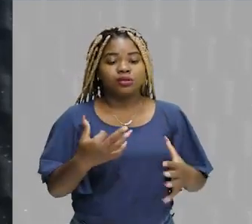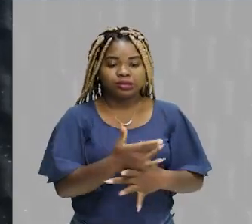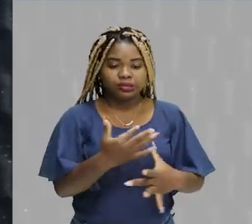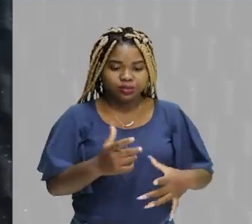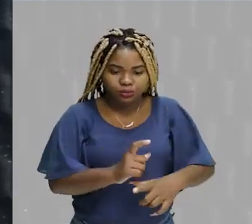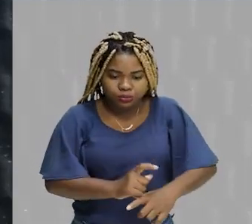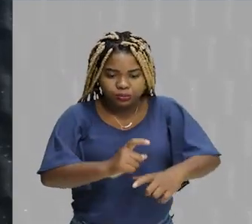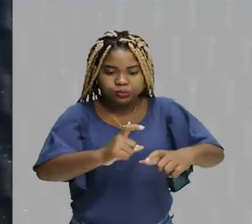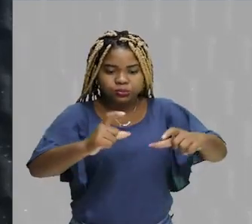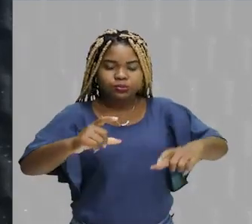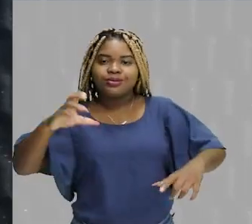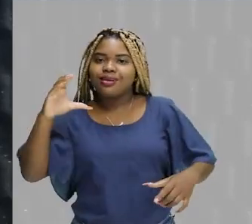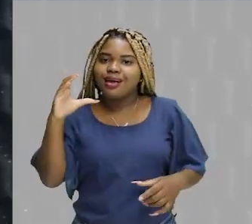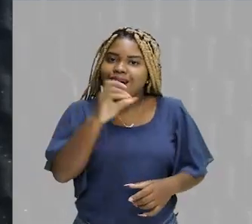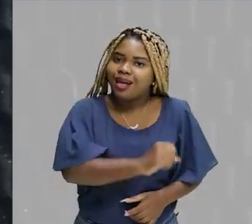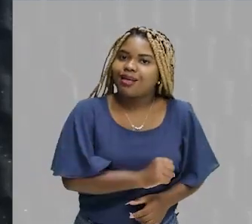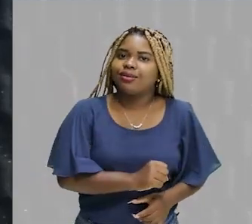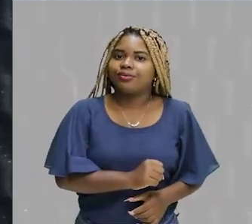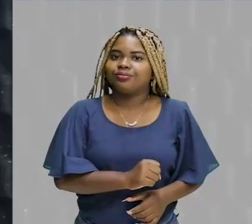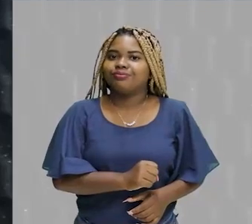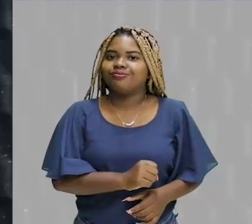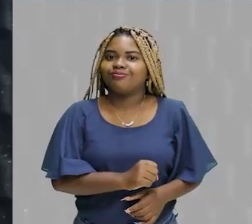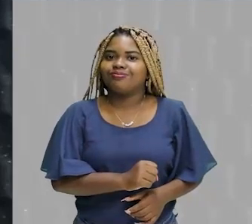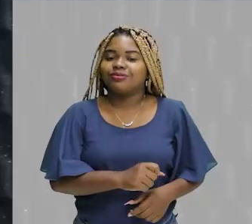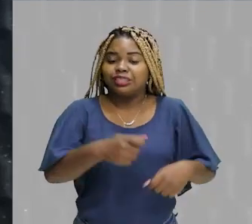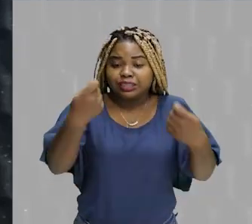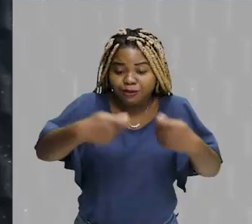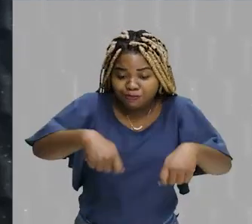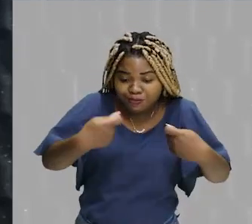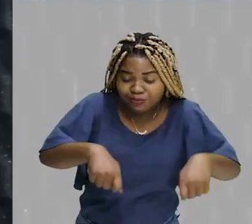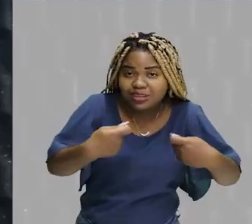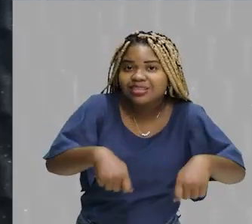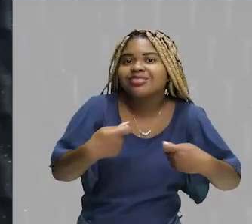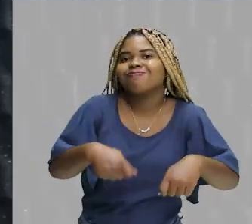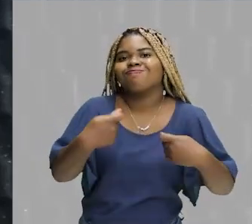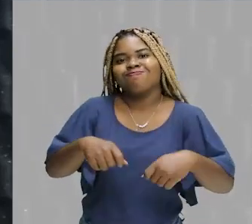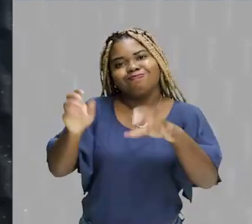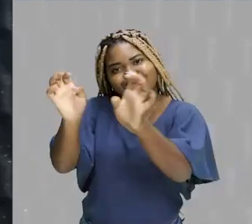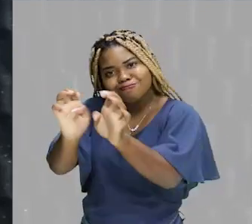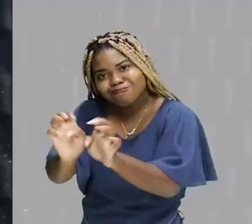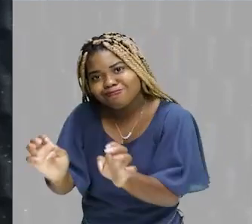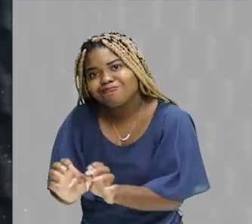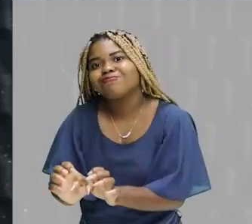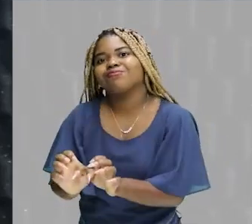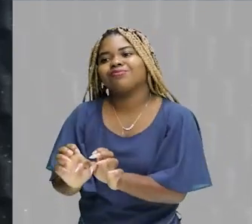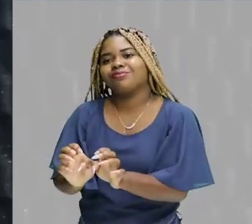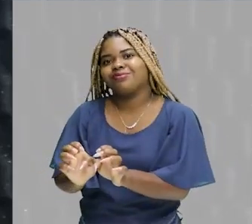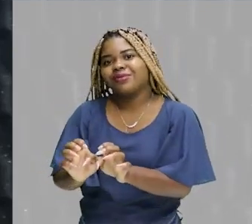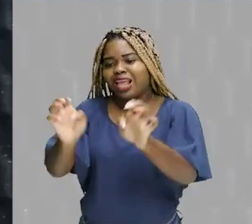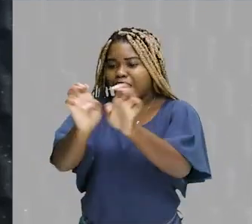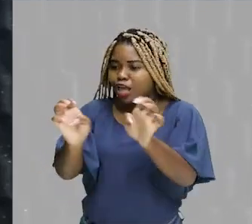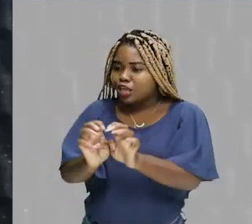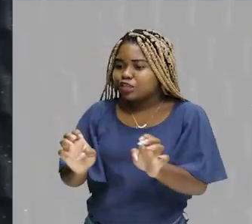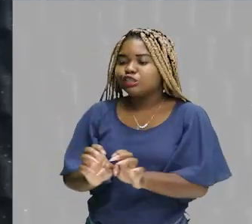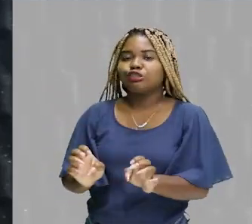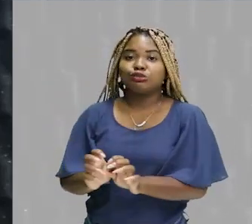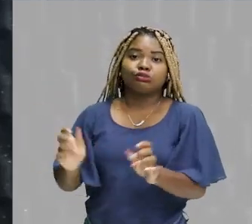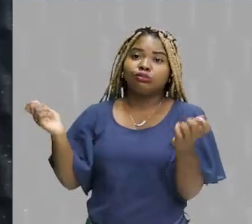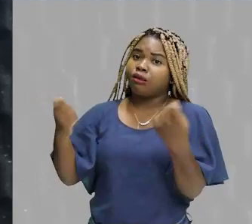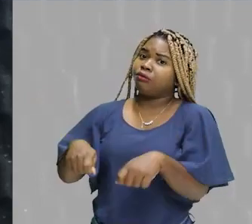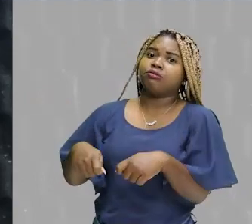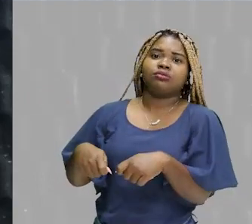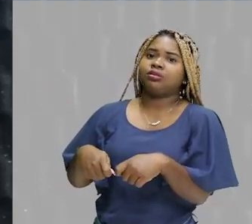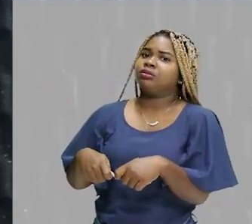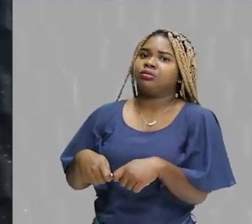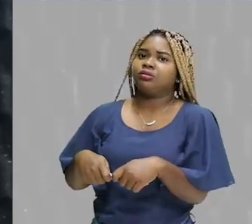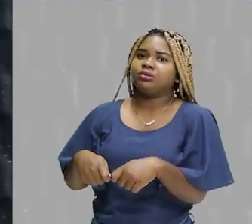crescem muito rápido, elas ainda carecem de infraestrutura. A infraestrutura delas não é suficiente para suportar a